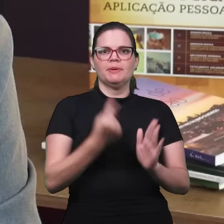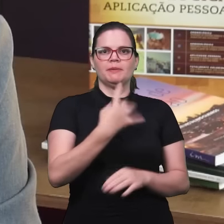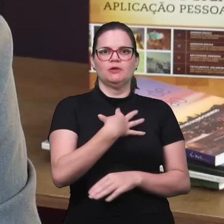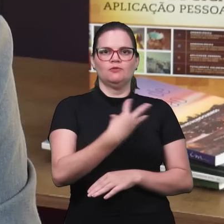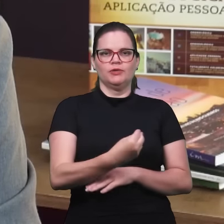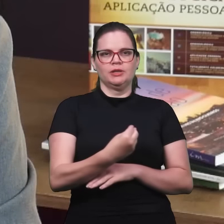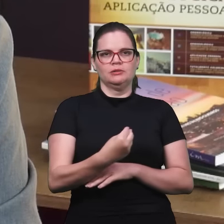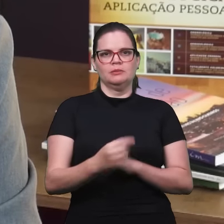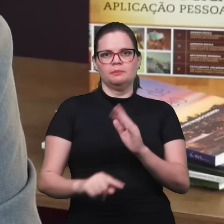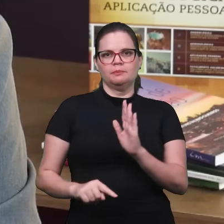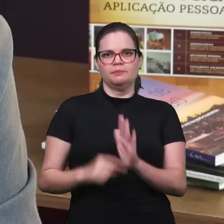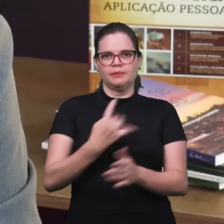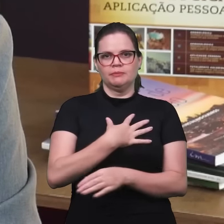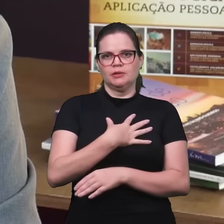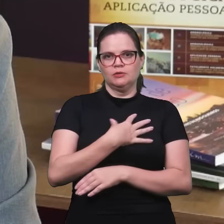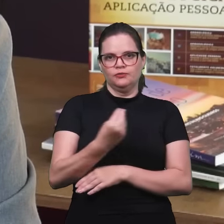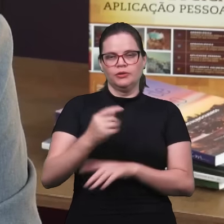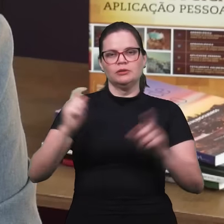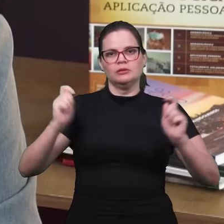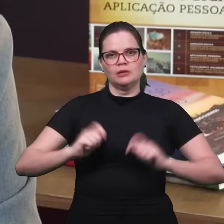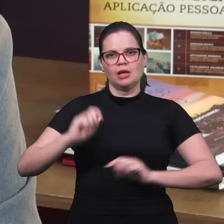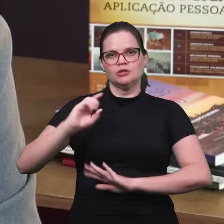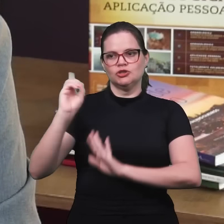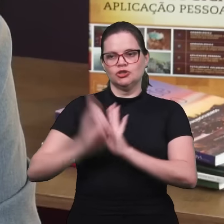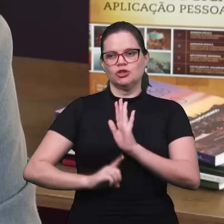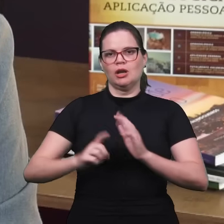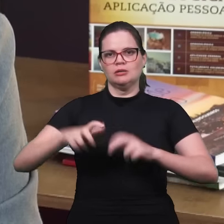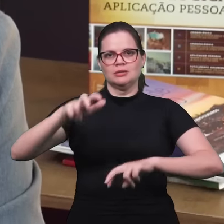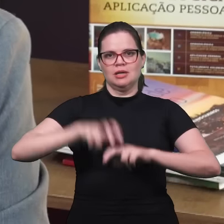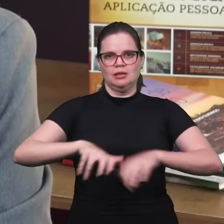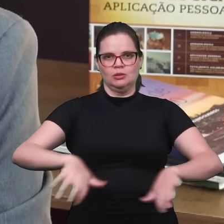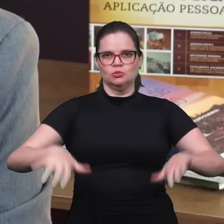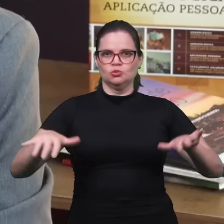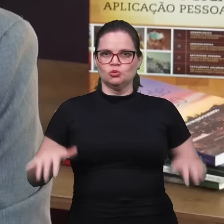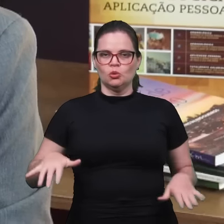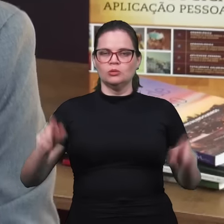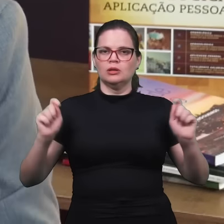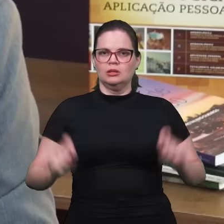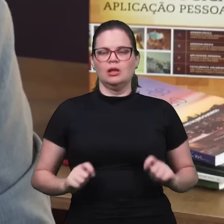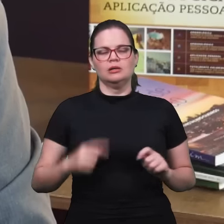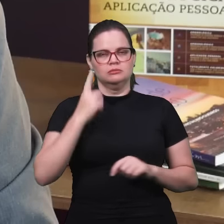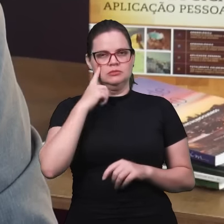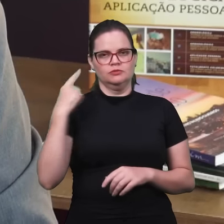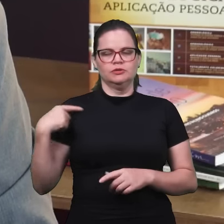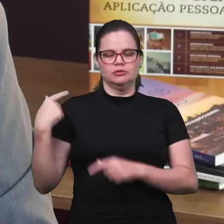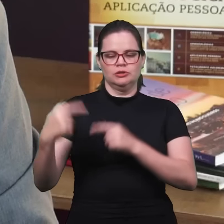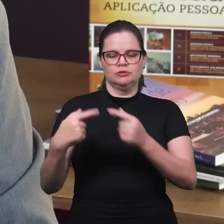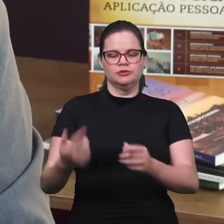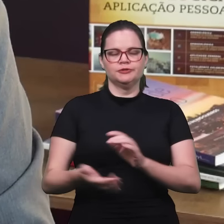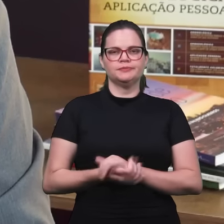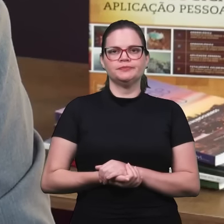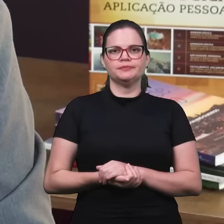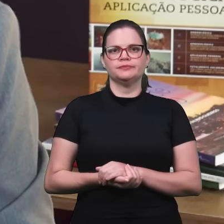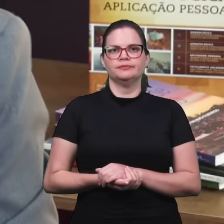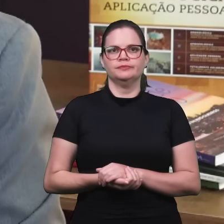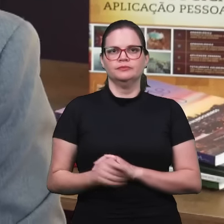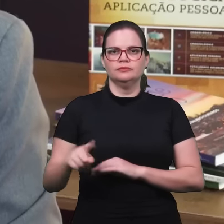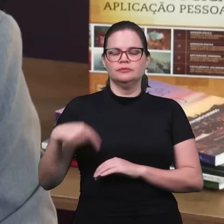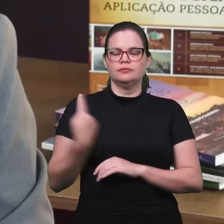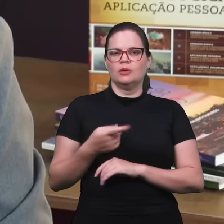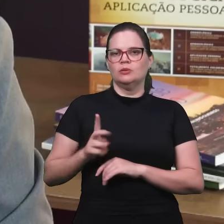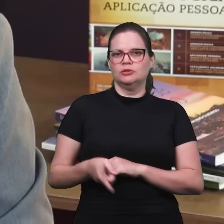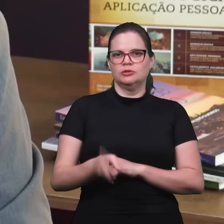o primogênito teria direito a se assentar no trono, né? Sim. Então nós vamos ver essa descendência aqui. Mas para continuarmos, Roberto, nós vamos